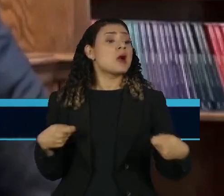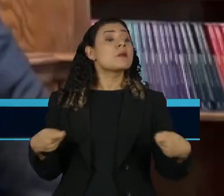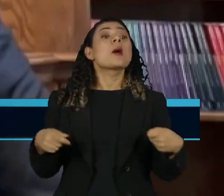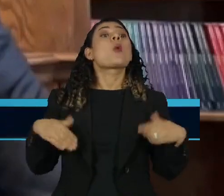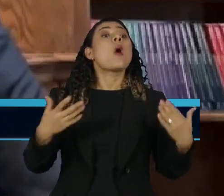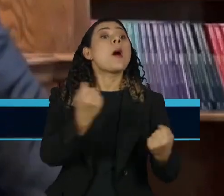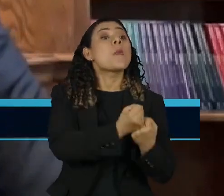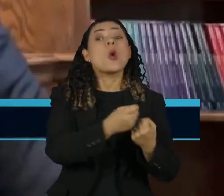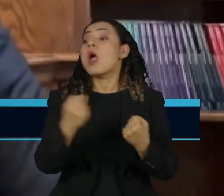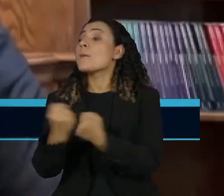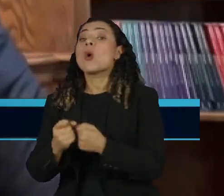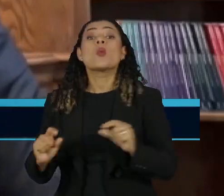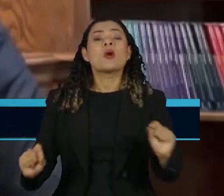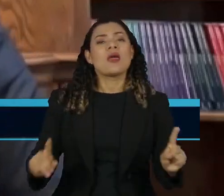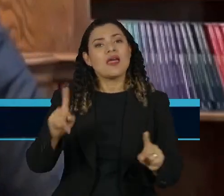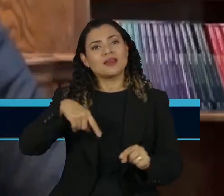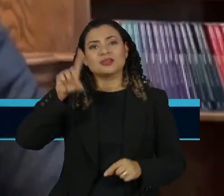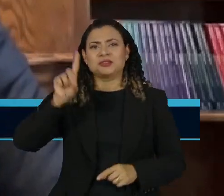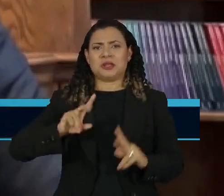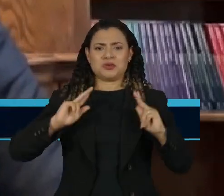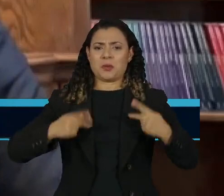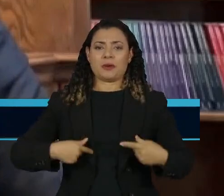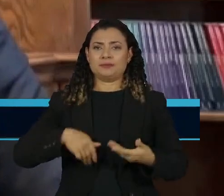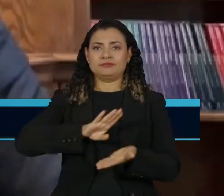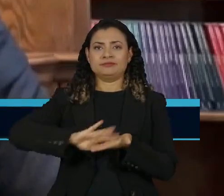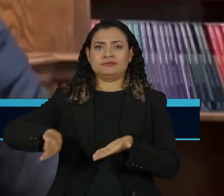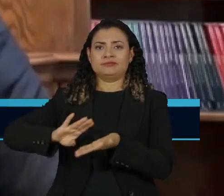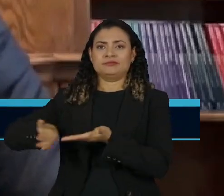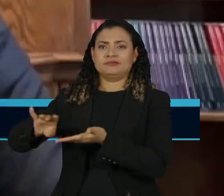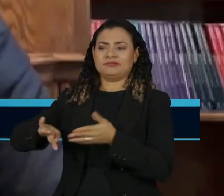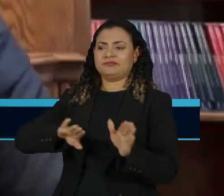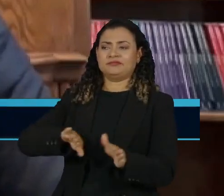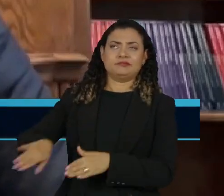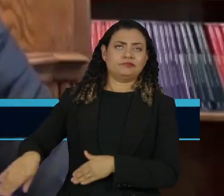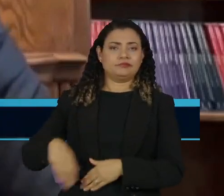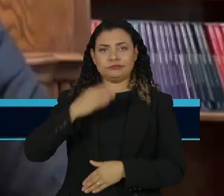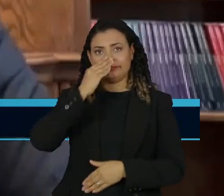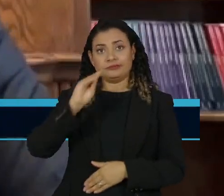como valores, direitos humanos, etc., ficavam não em segundo, mas em terceiro ou quarto plano.